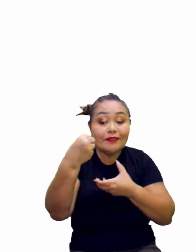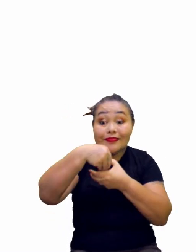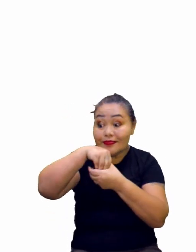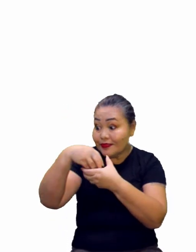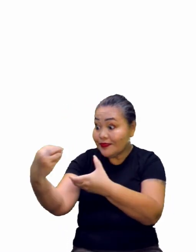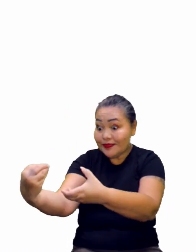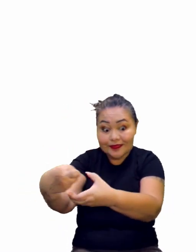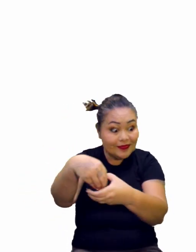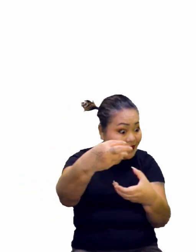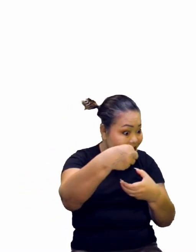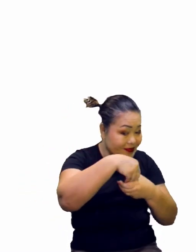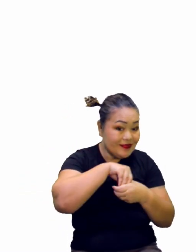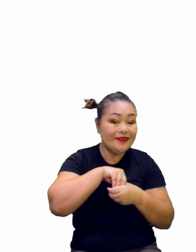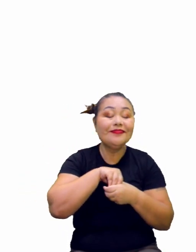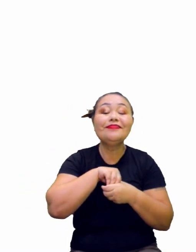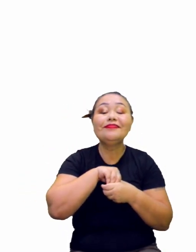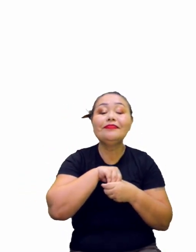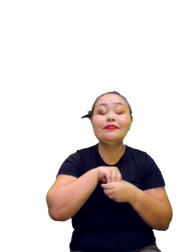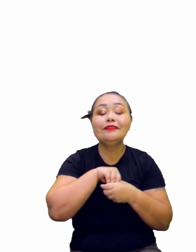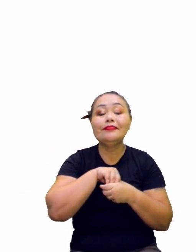espécies,